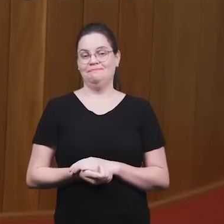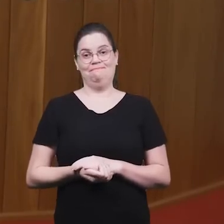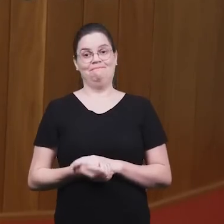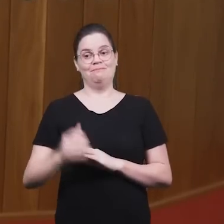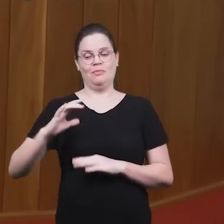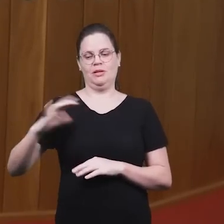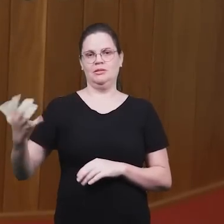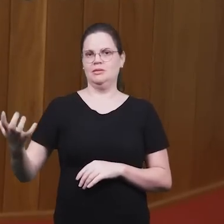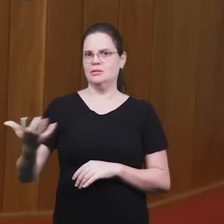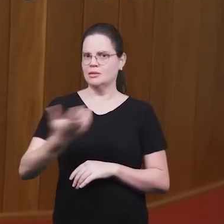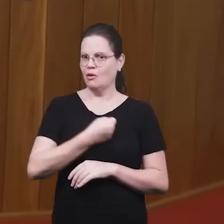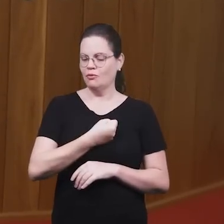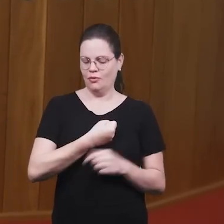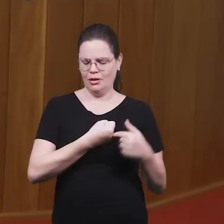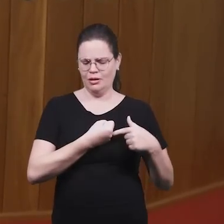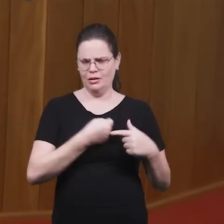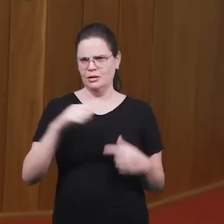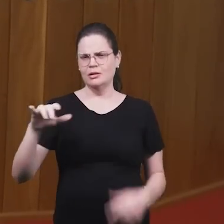Salvai o quê?